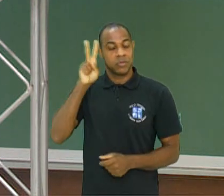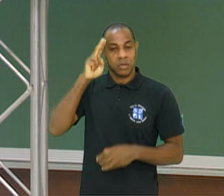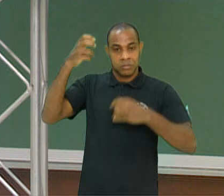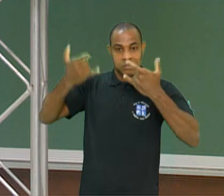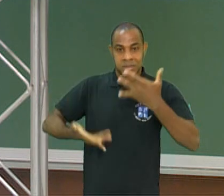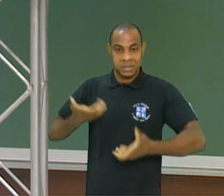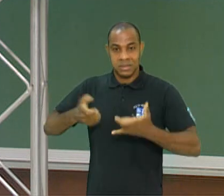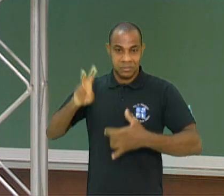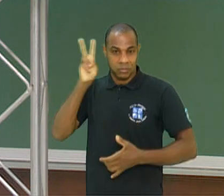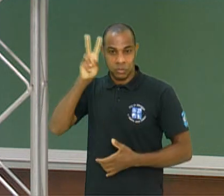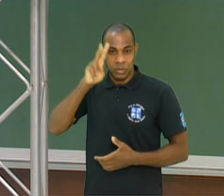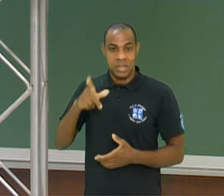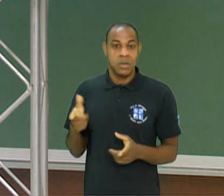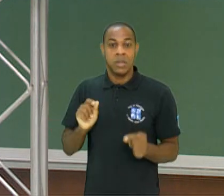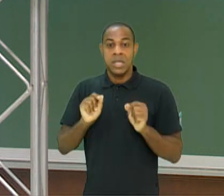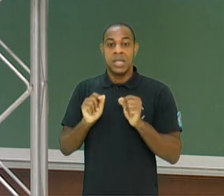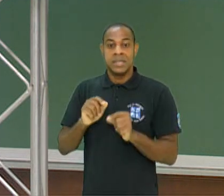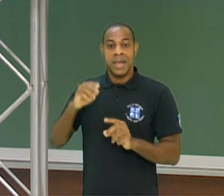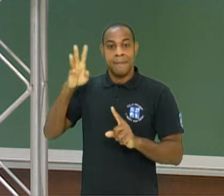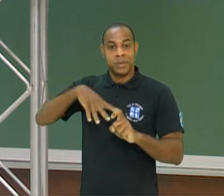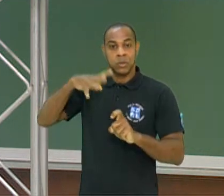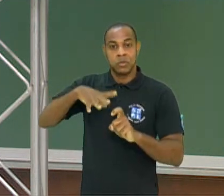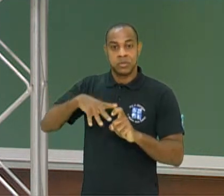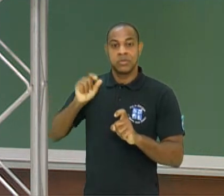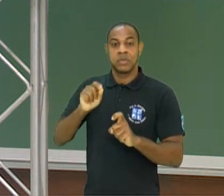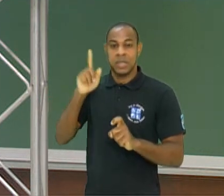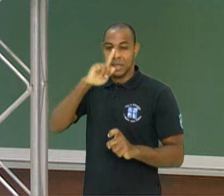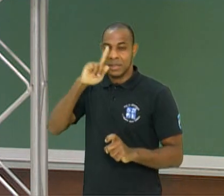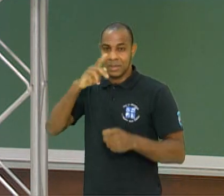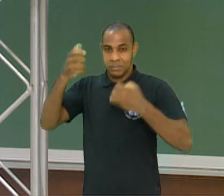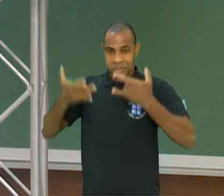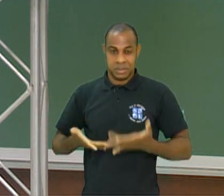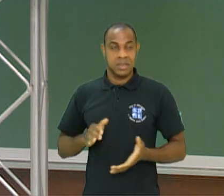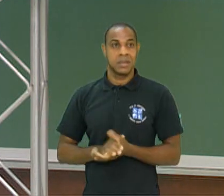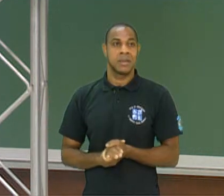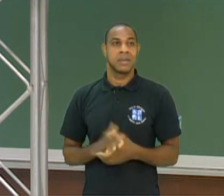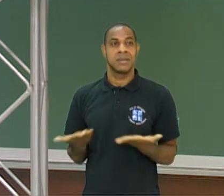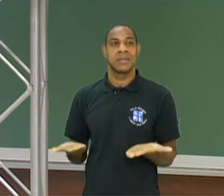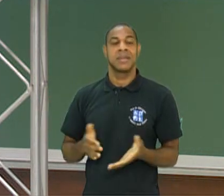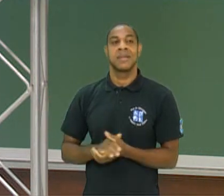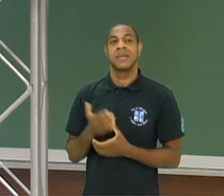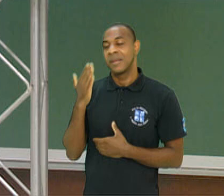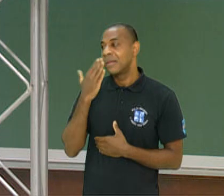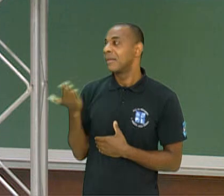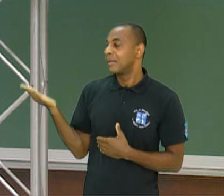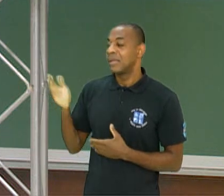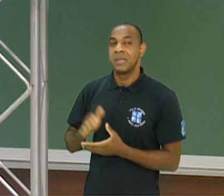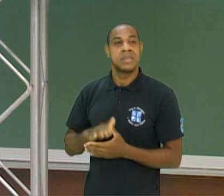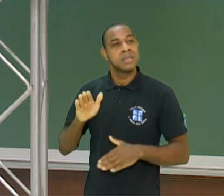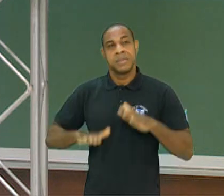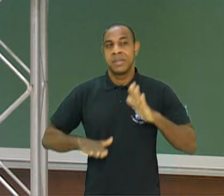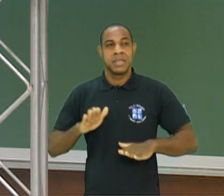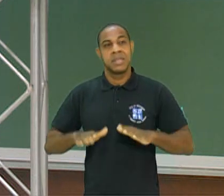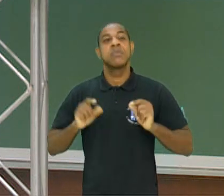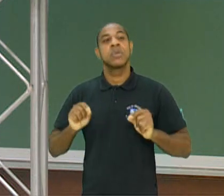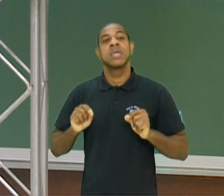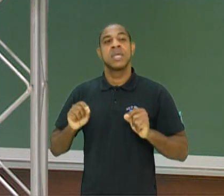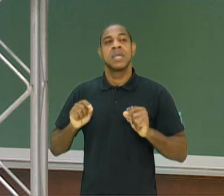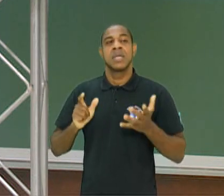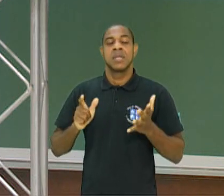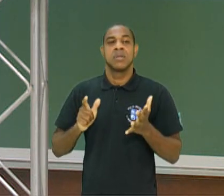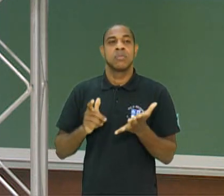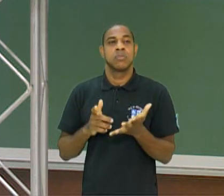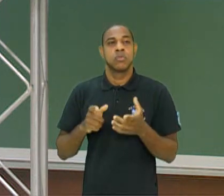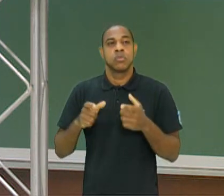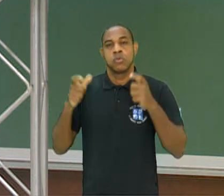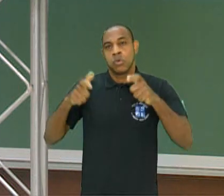mitologia grega, tá, gente? Ele é conhecido, uma delas, ele é conhecido como Eros, e dependendo da fonte, né,